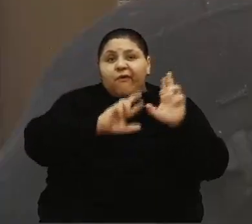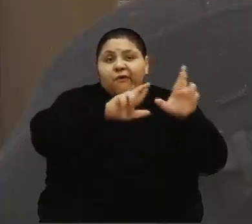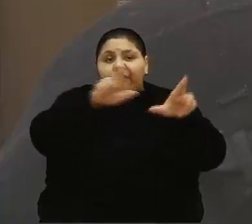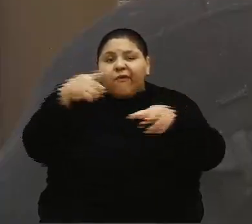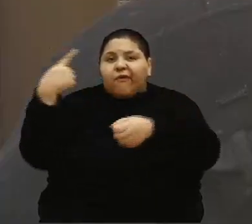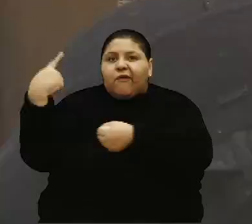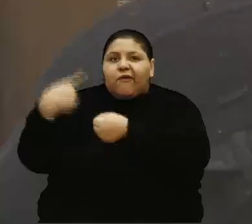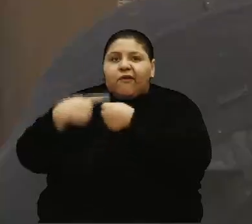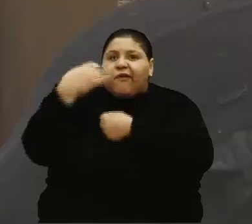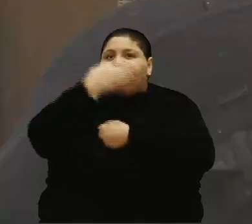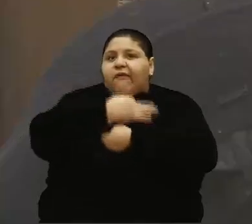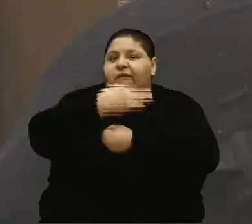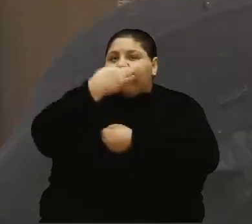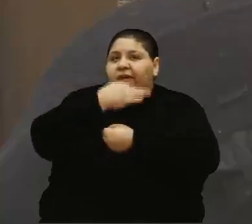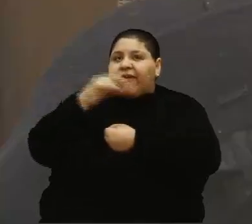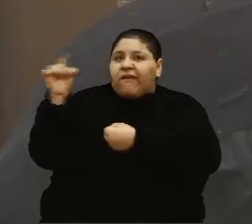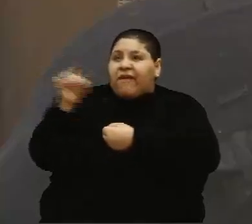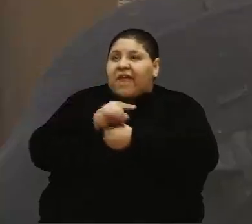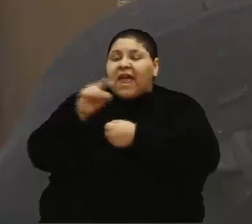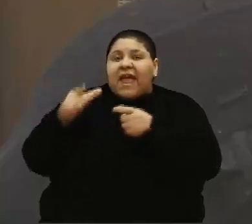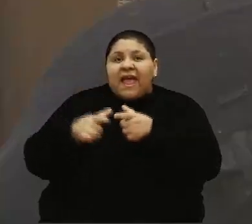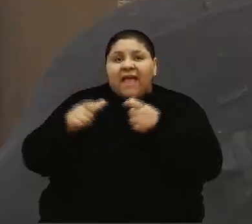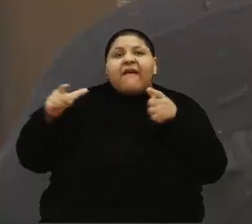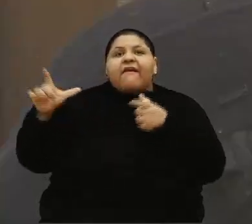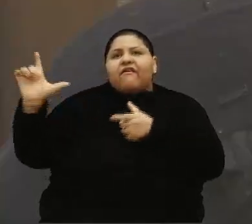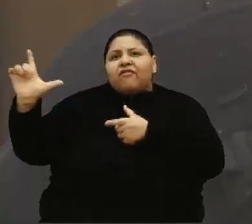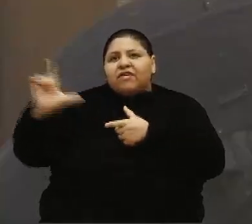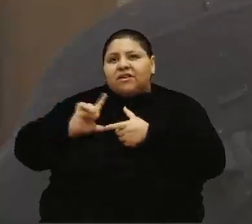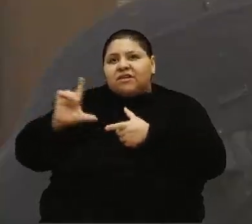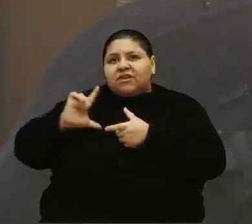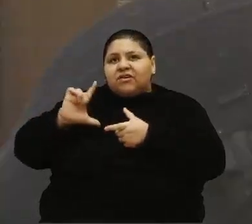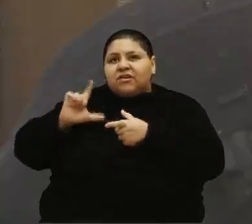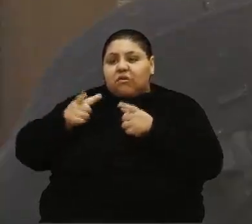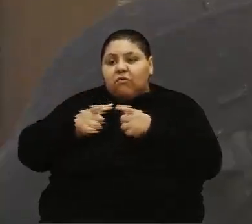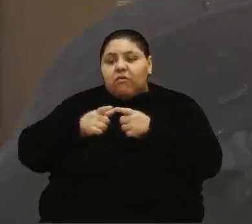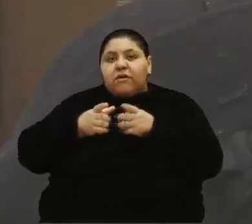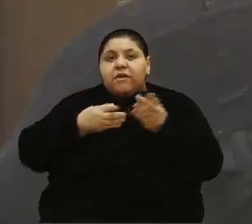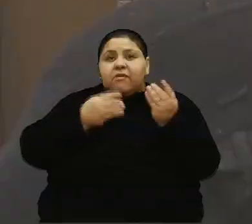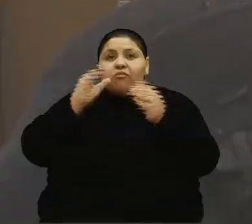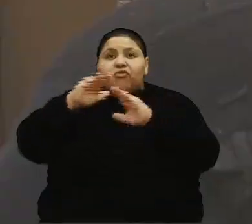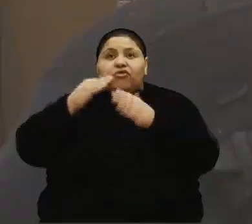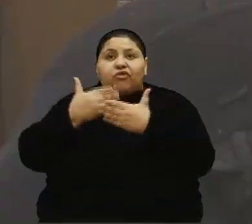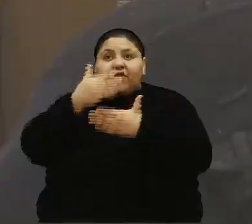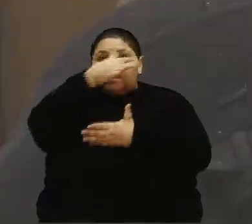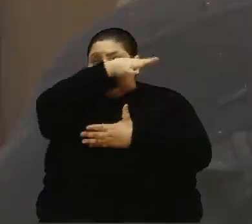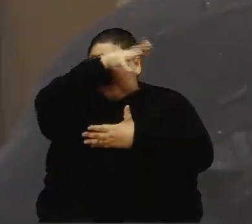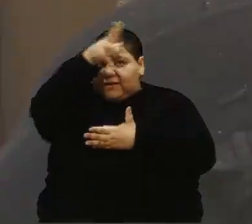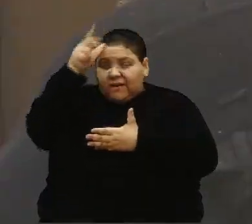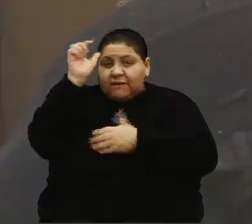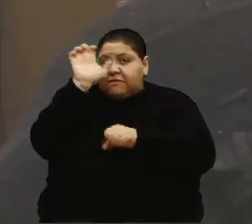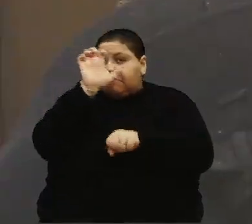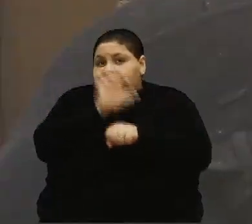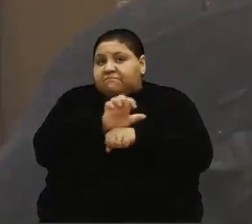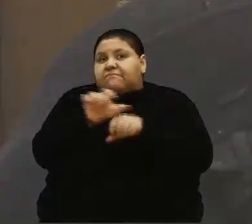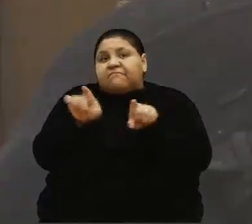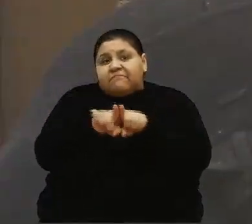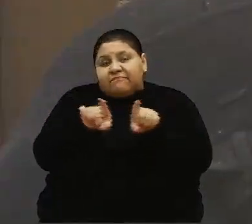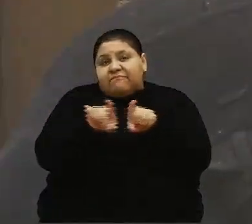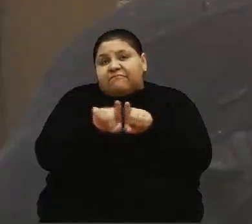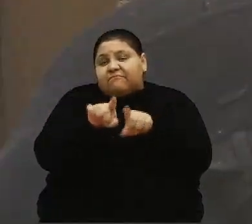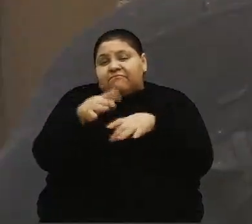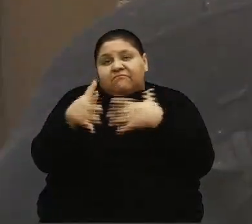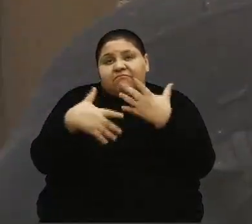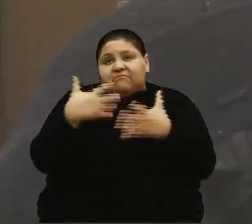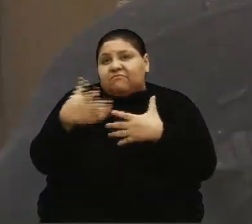cidade. Caxias é muito grande. Tem um volume de escolas municipais, escolas estaduais, que também muitas vezes